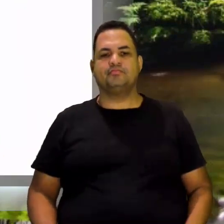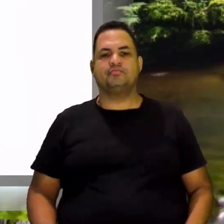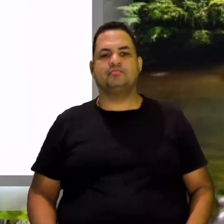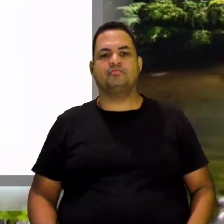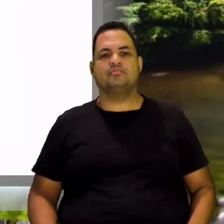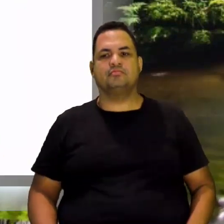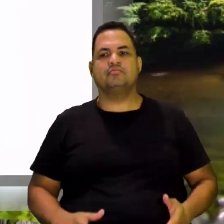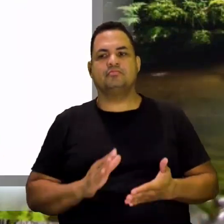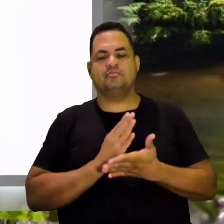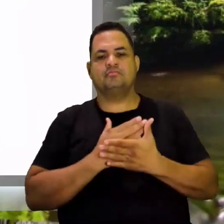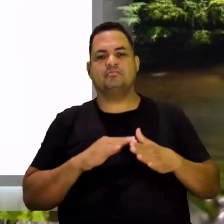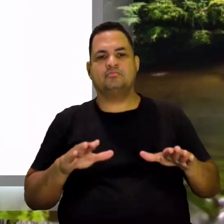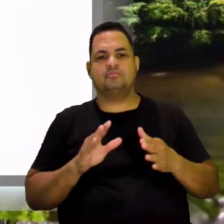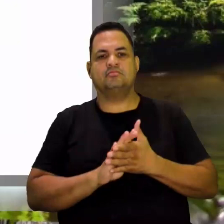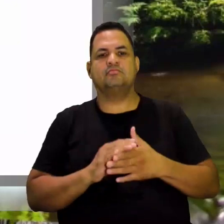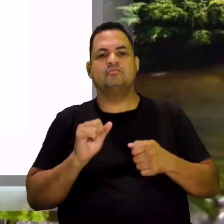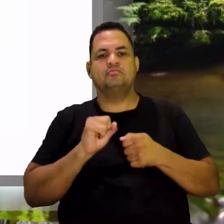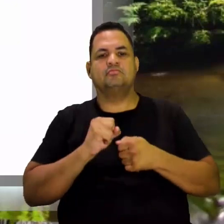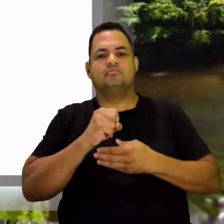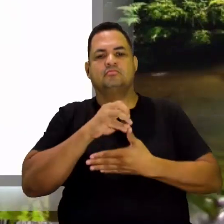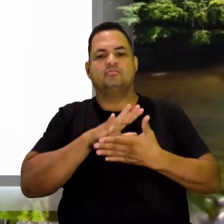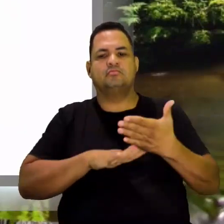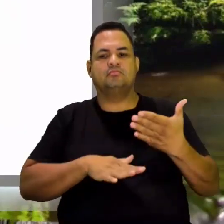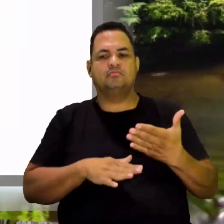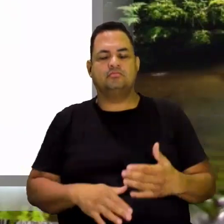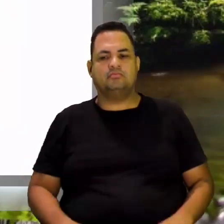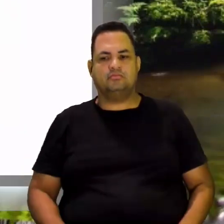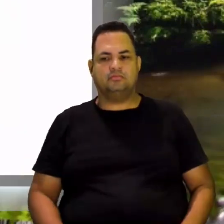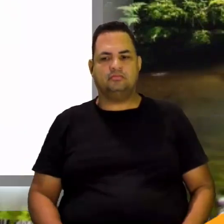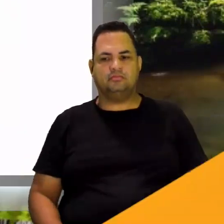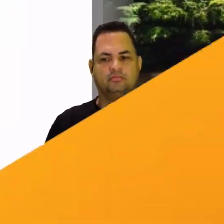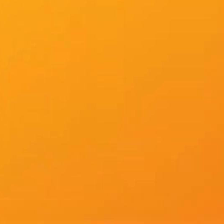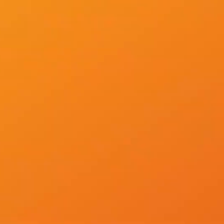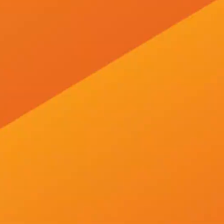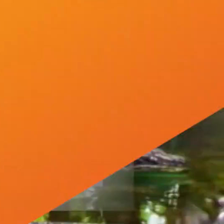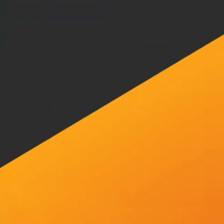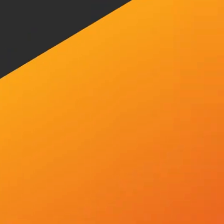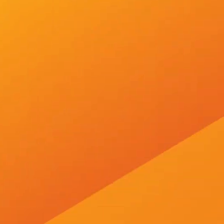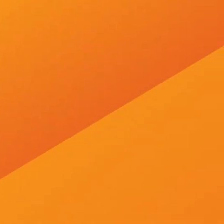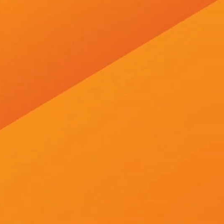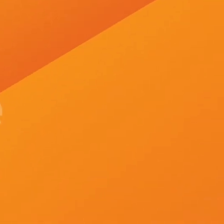Exatamente. Então ficamos por aqui, vamos para a nossa atividade agora. Já, já.